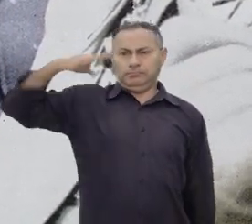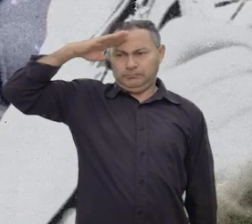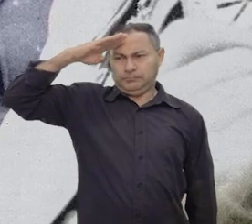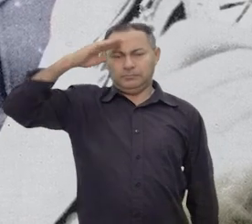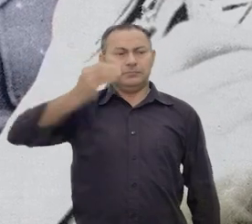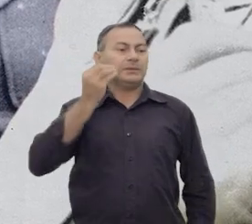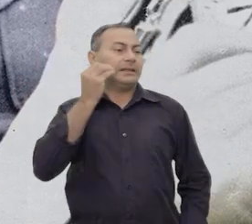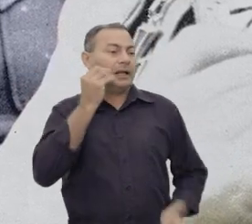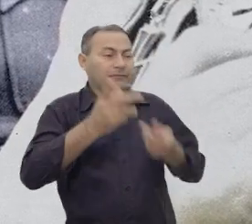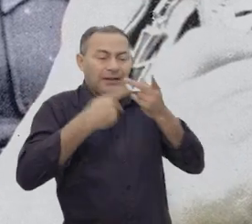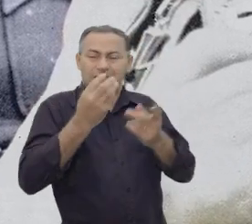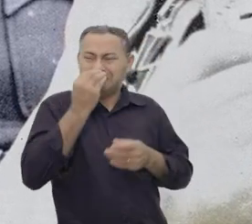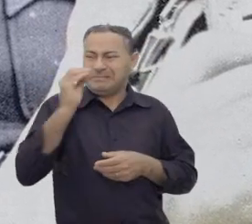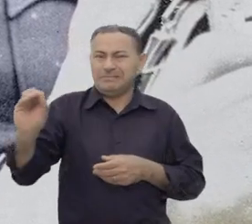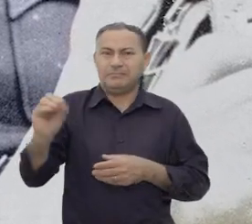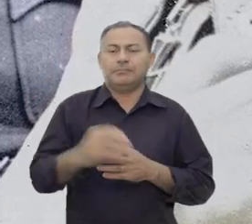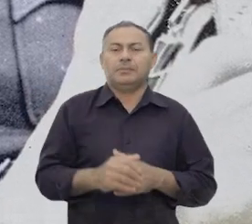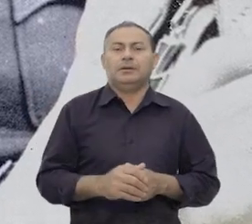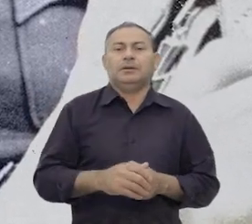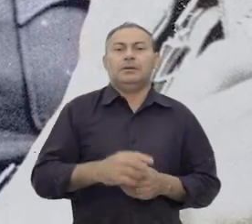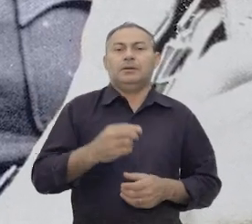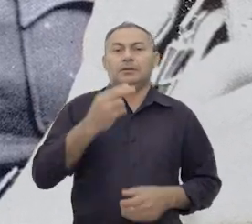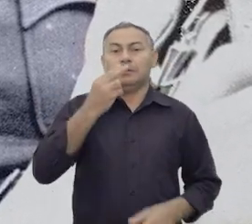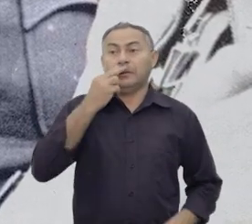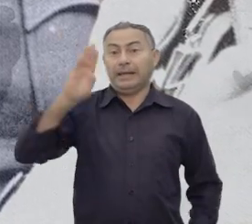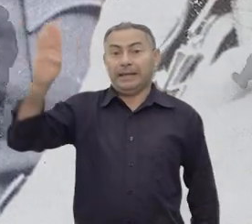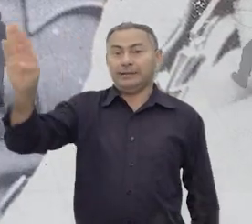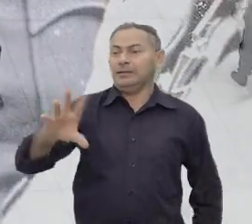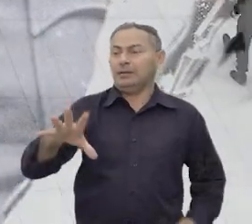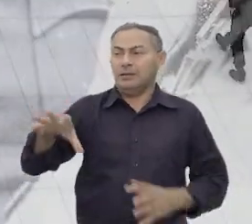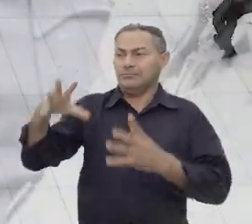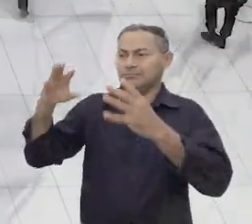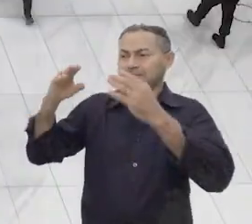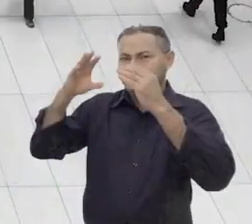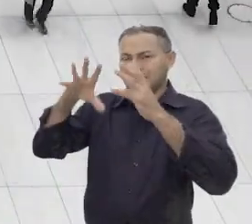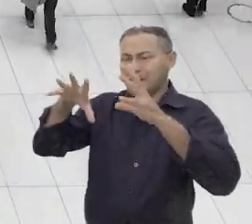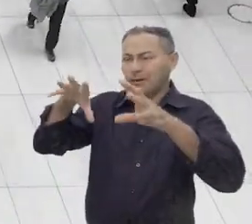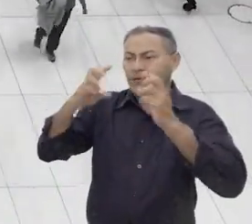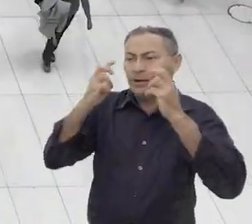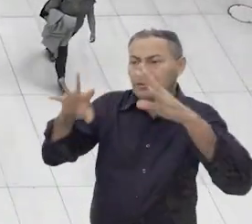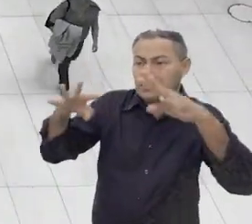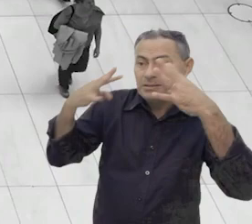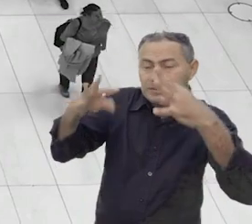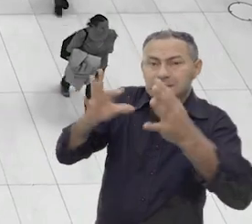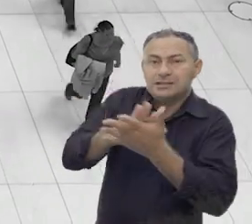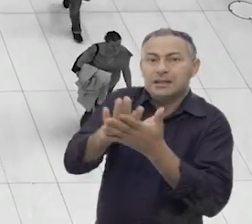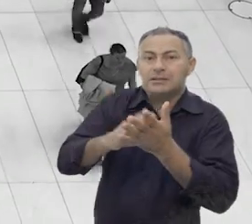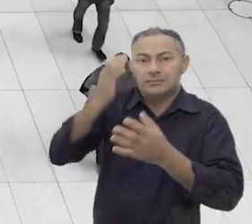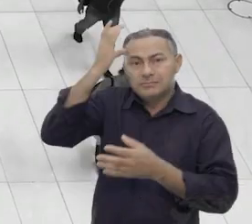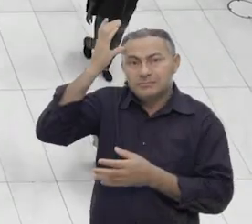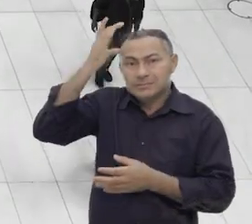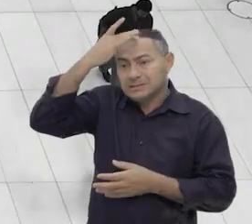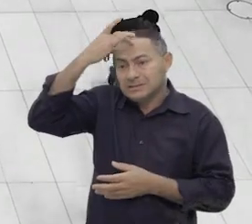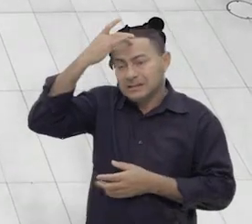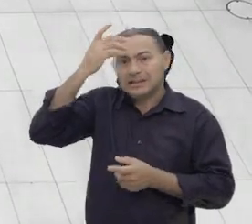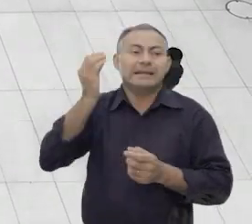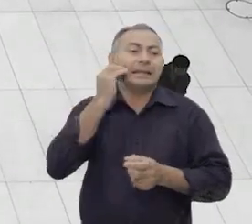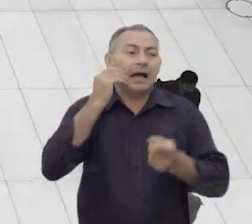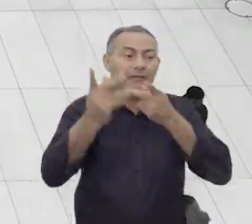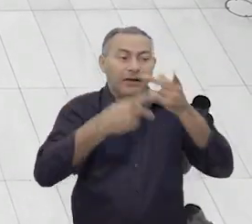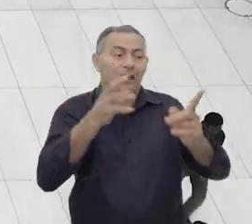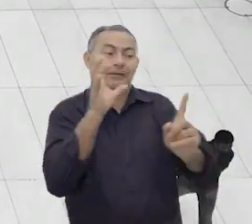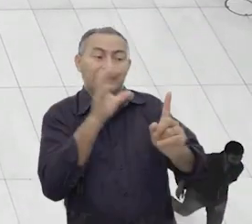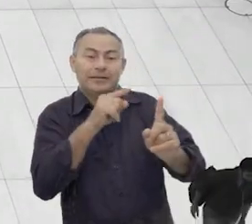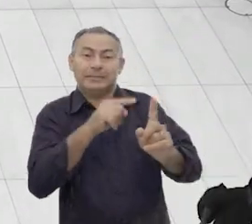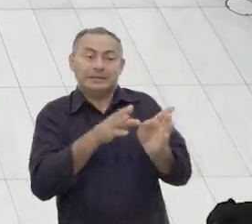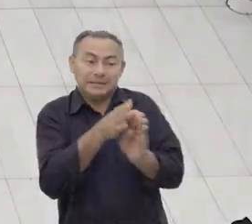e conselheiros tentaram lhe dizer. Adolf Hitler não ouviu nada do que o resto do mundo em sã consciência tentava